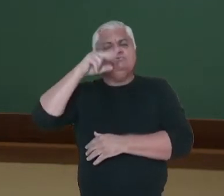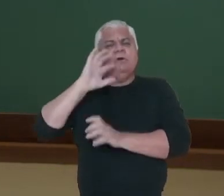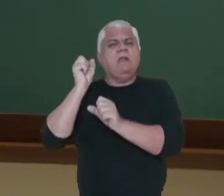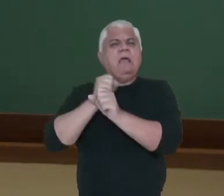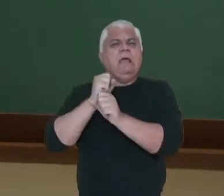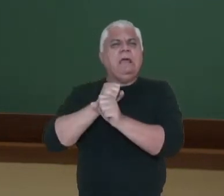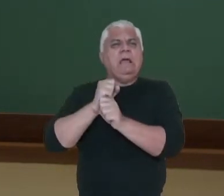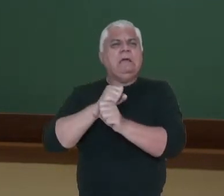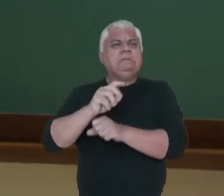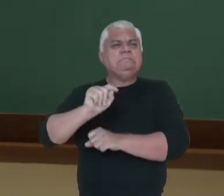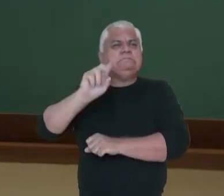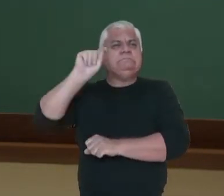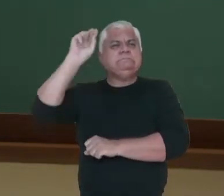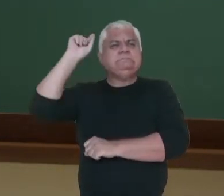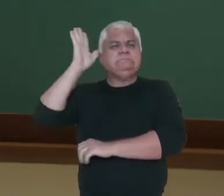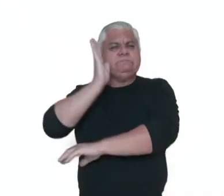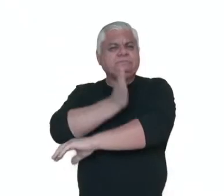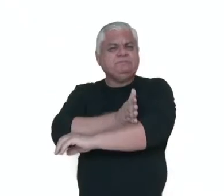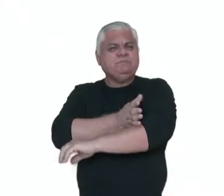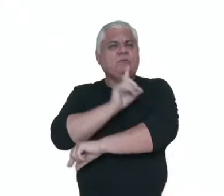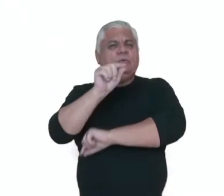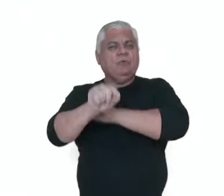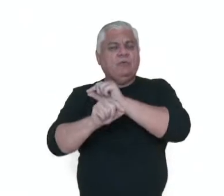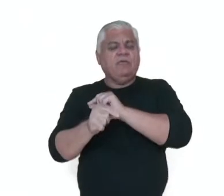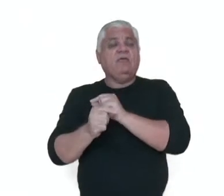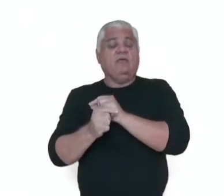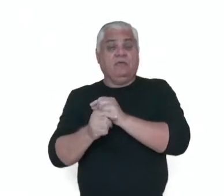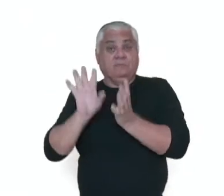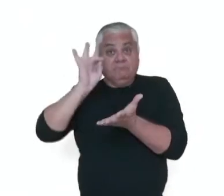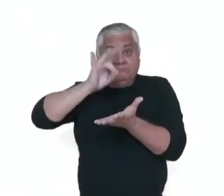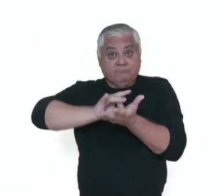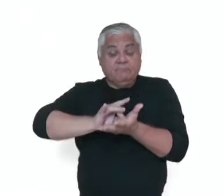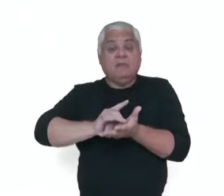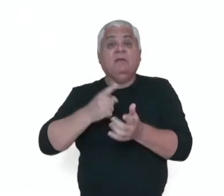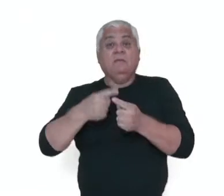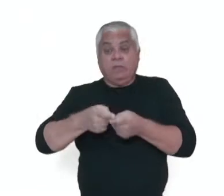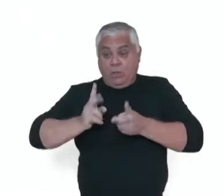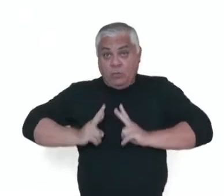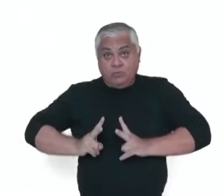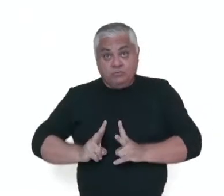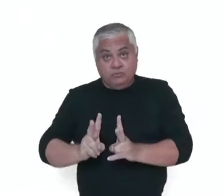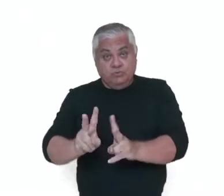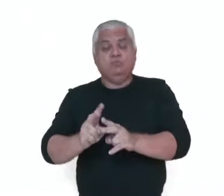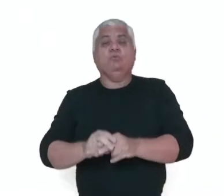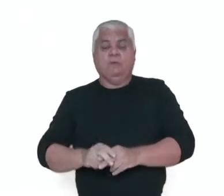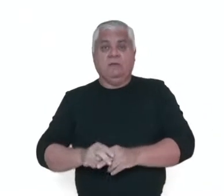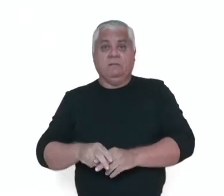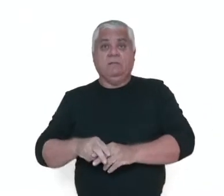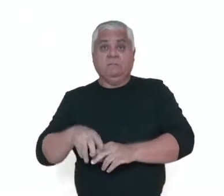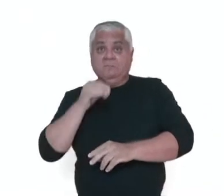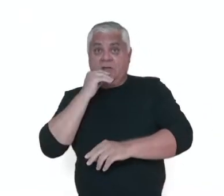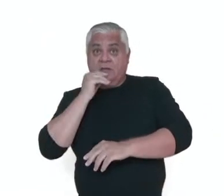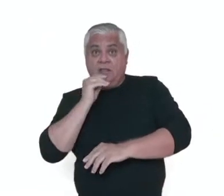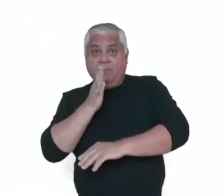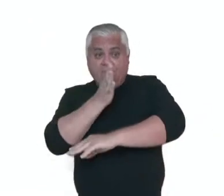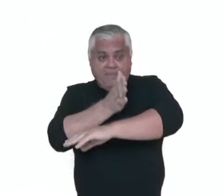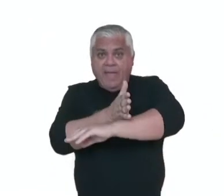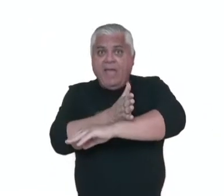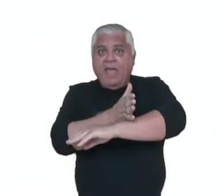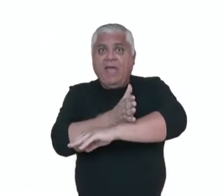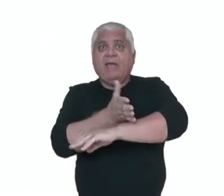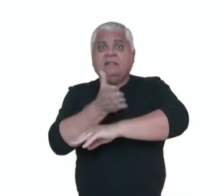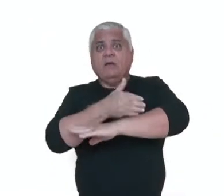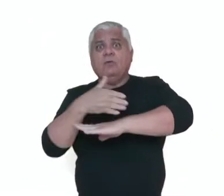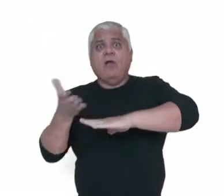desde a pré-história, afirmando-se na antiguidade, mantendo-se na Idade Média, fundamentando-se na